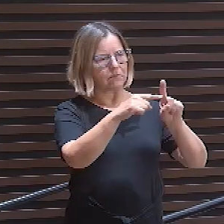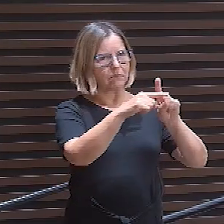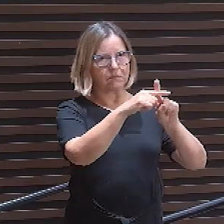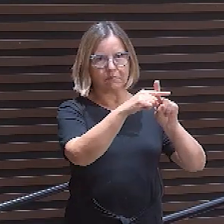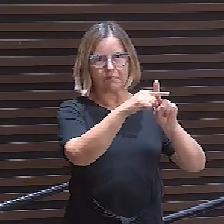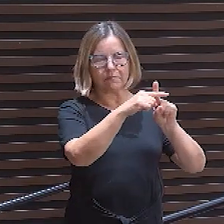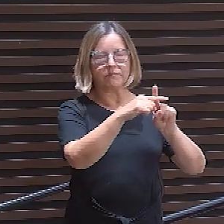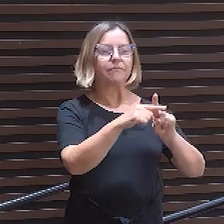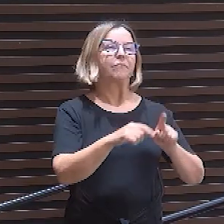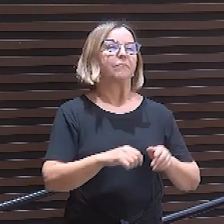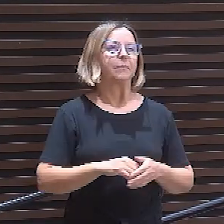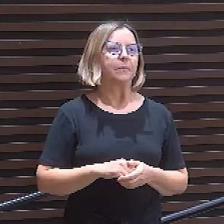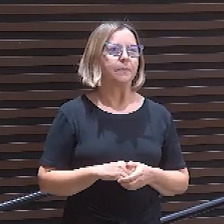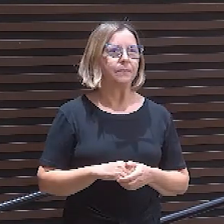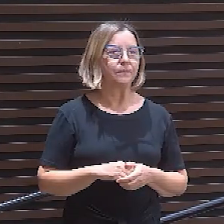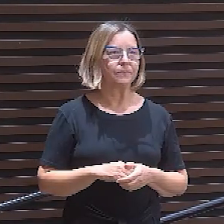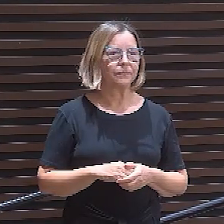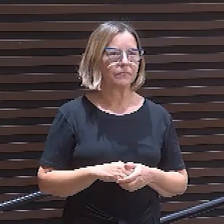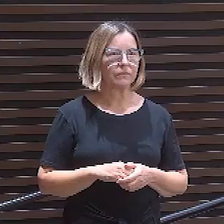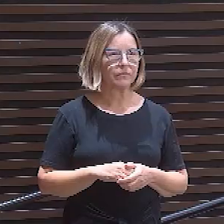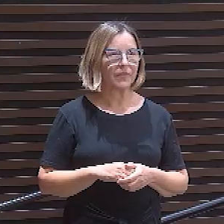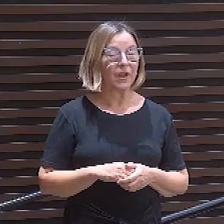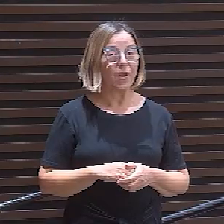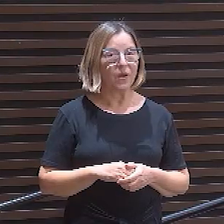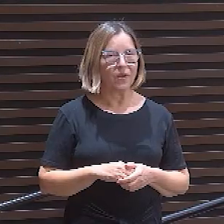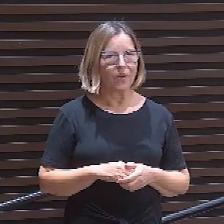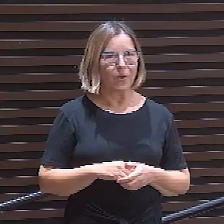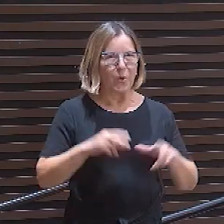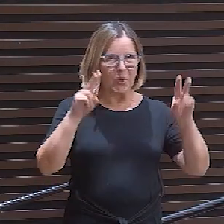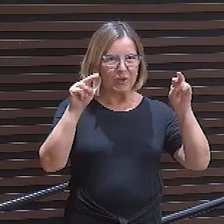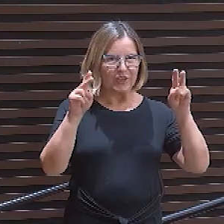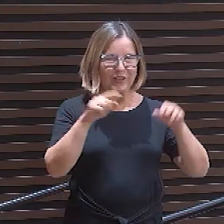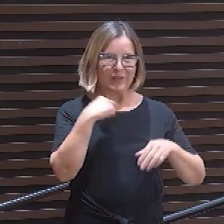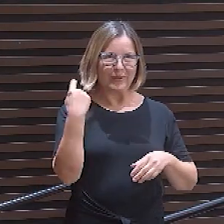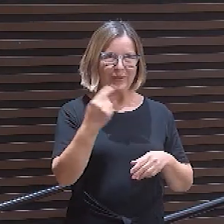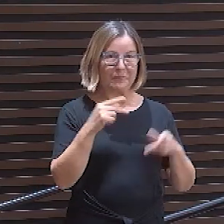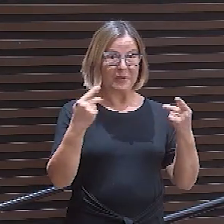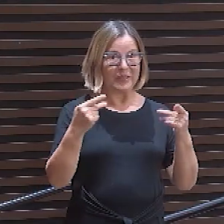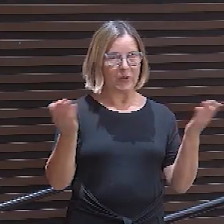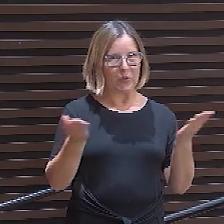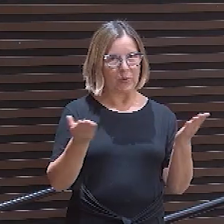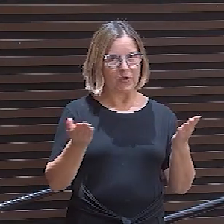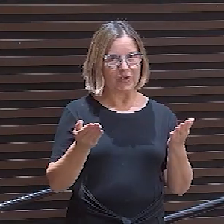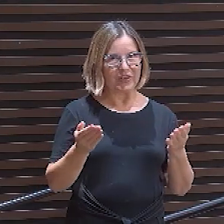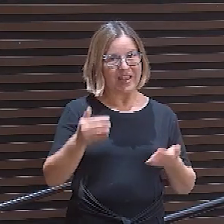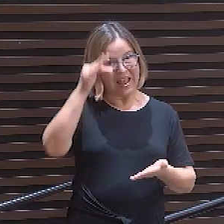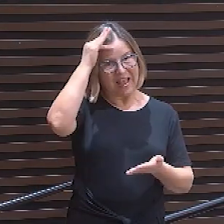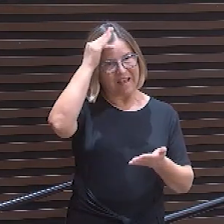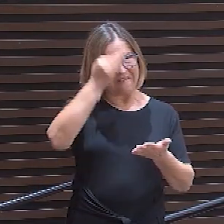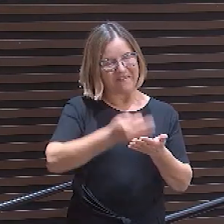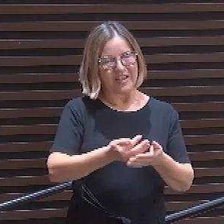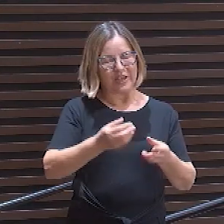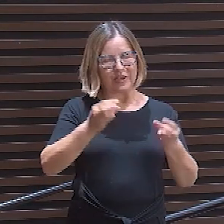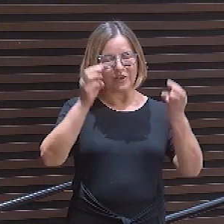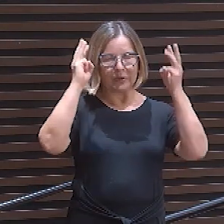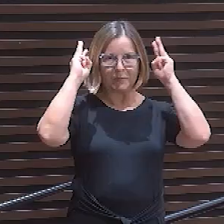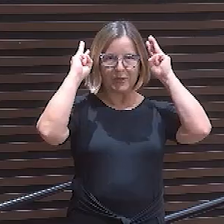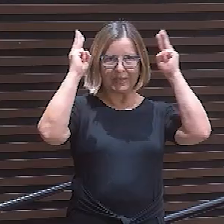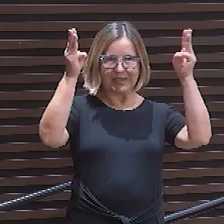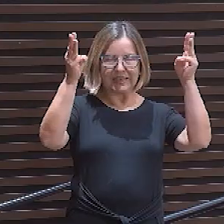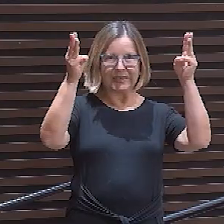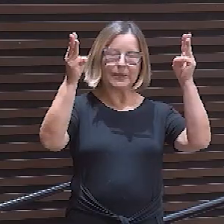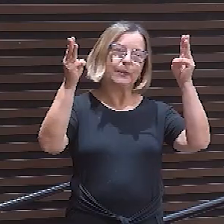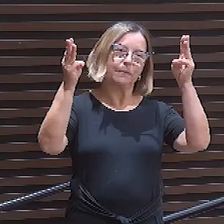Por isso que eu disse, o título da nossa mensagem é a fé de Moisés